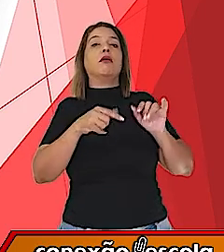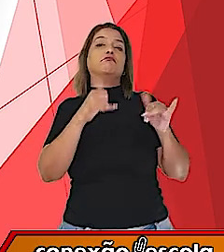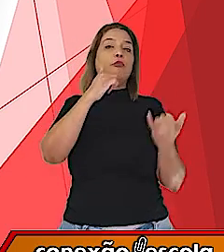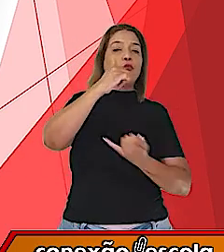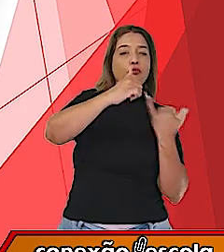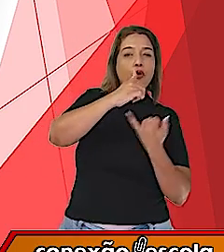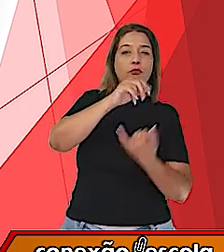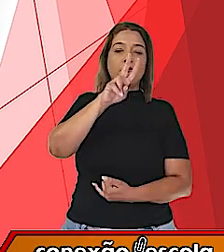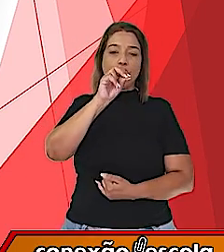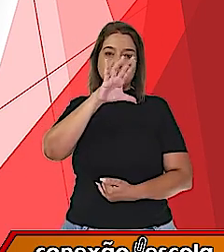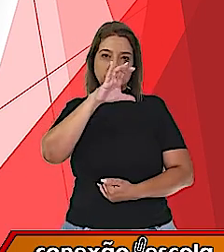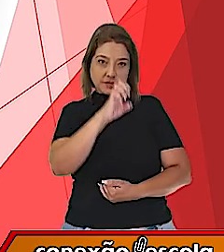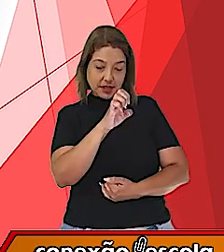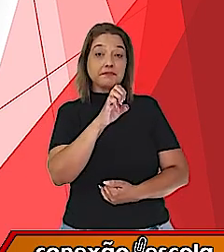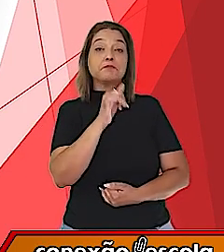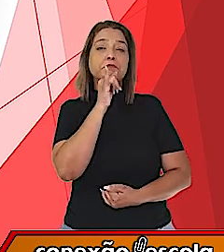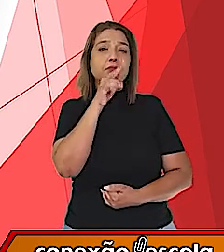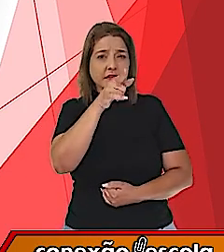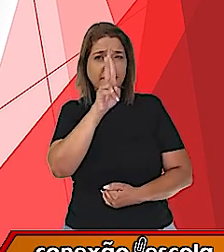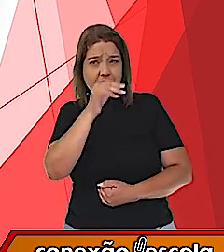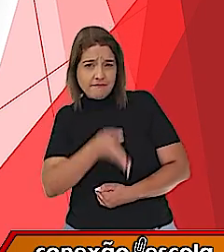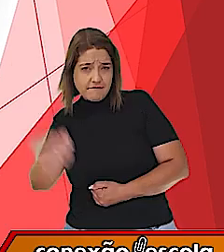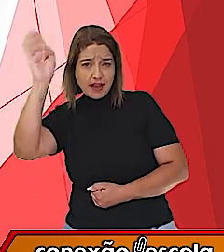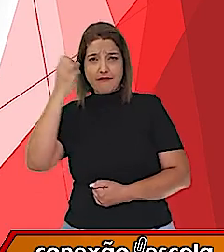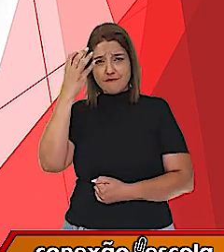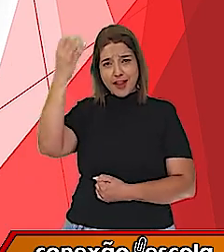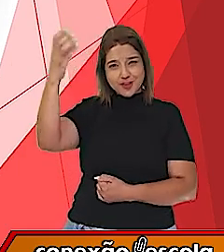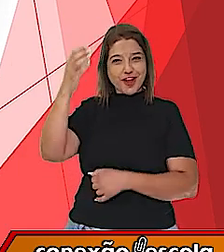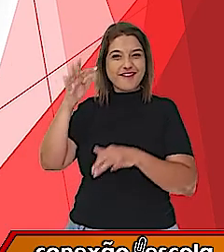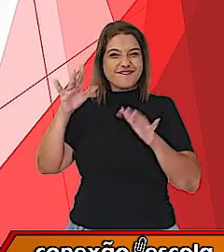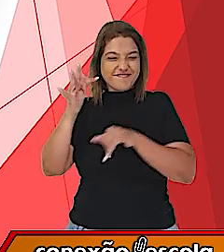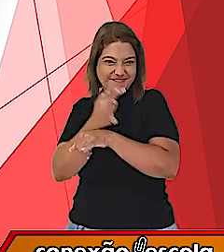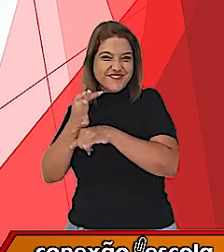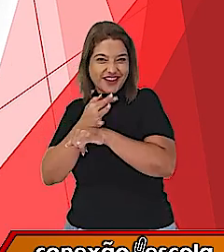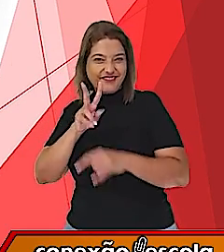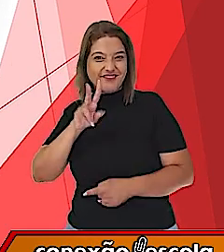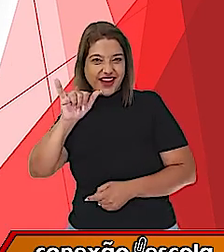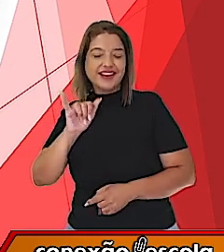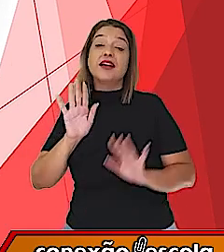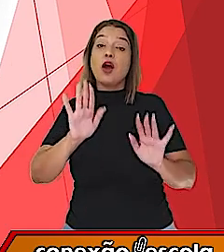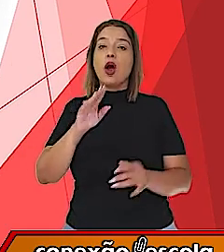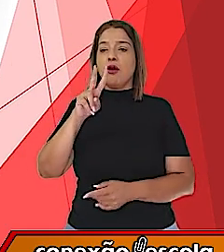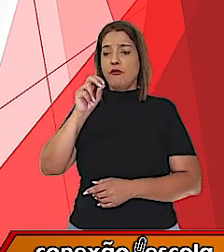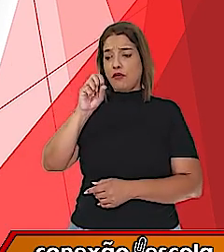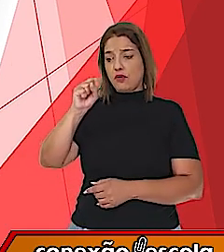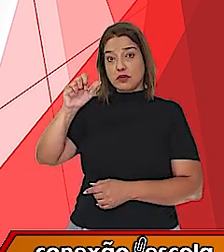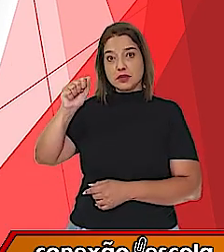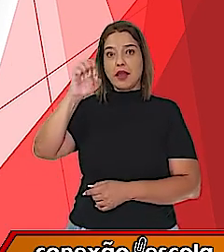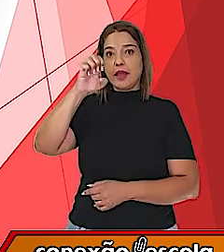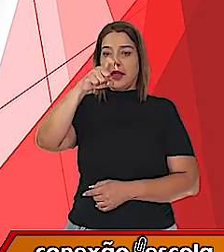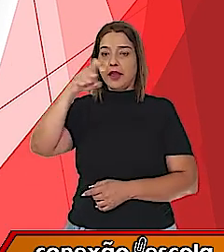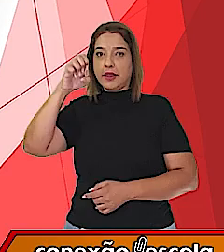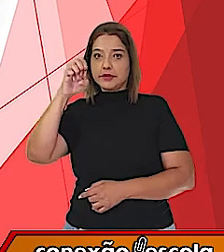informais. Você vai viajar no feriado, amiga? Já Vossa Excelência é usado